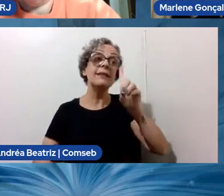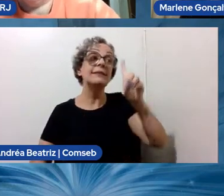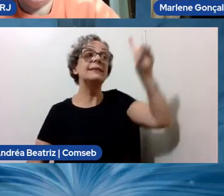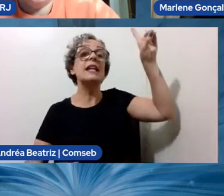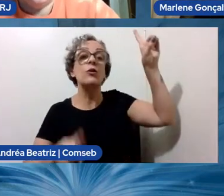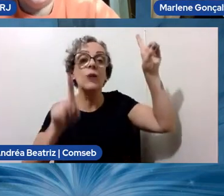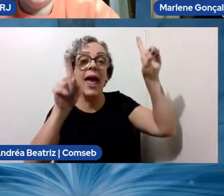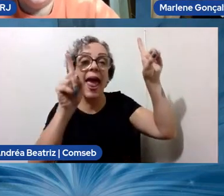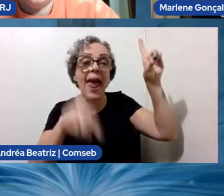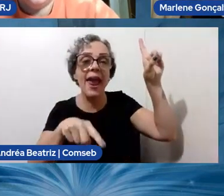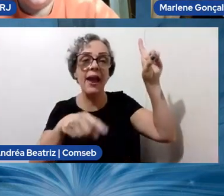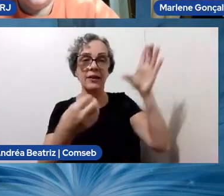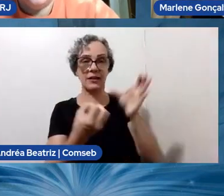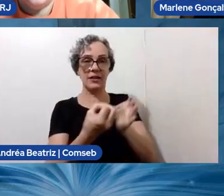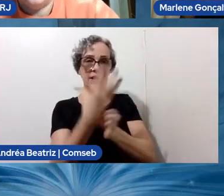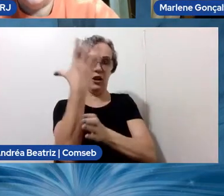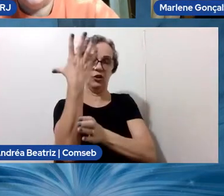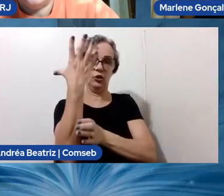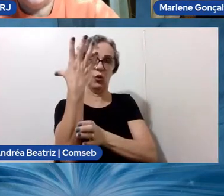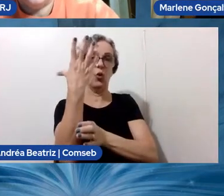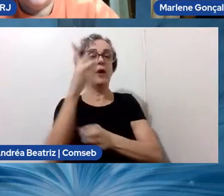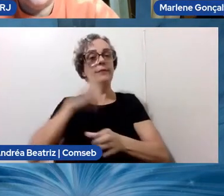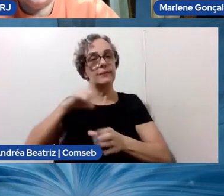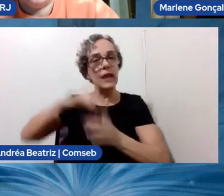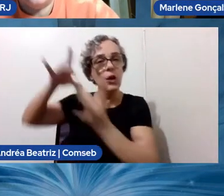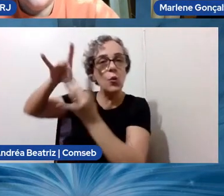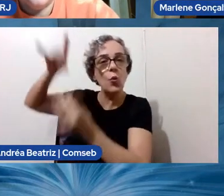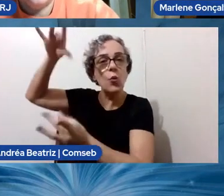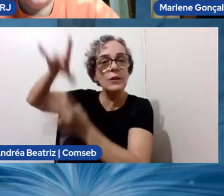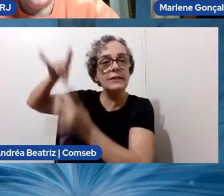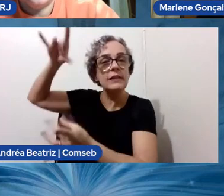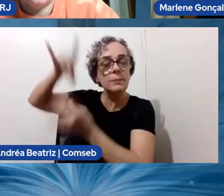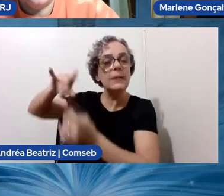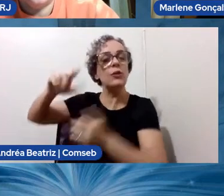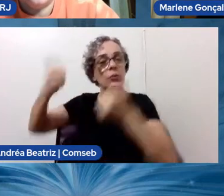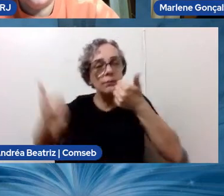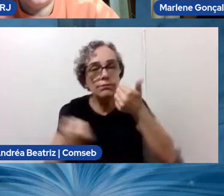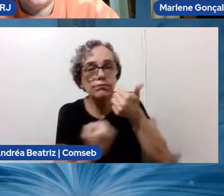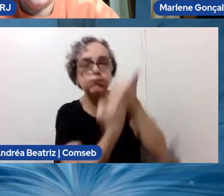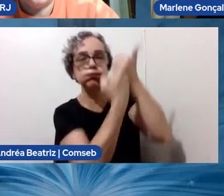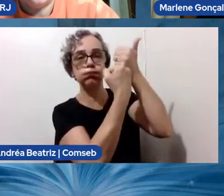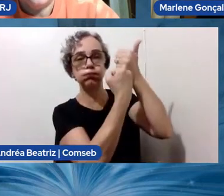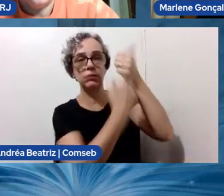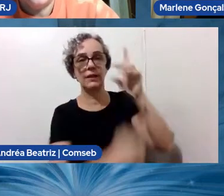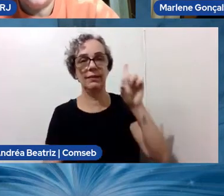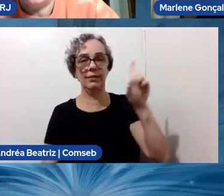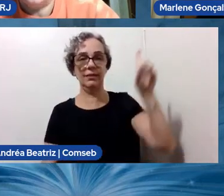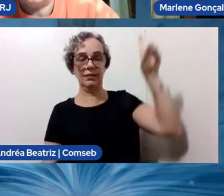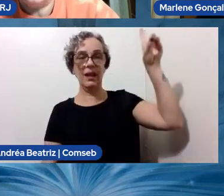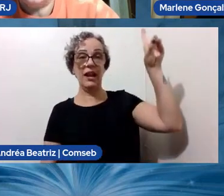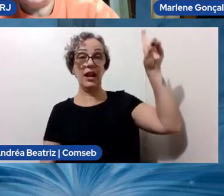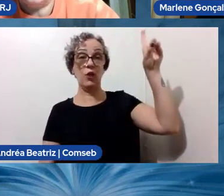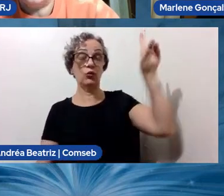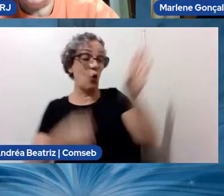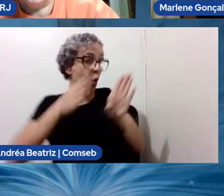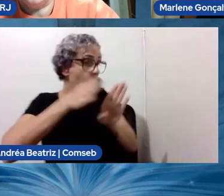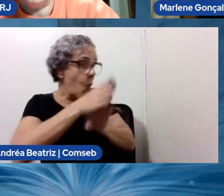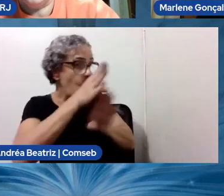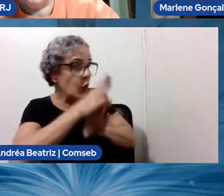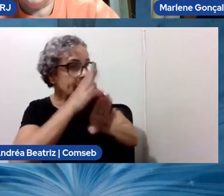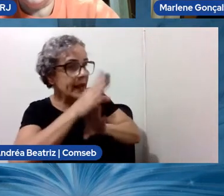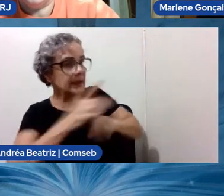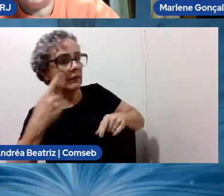os espíritos co-criadores, que André Luiz chama em plano maior, acompanhando, presidindo esse